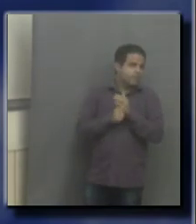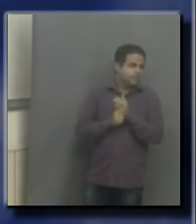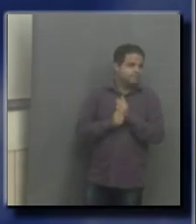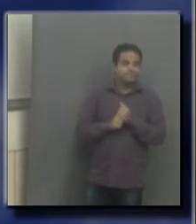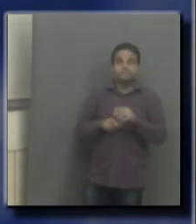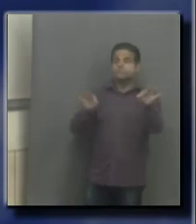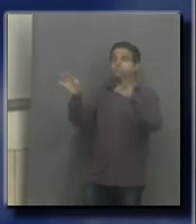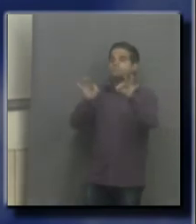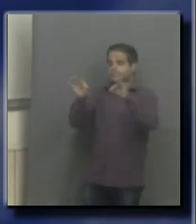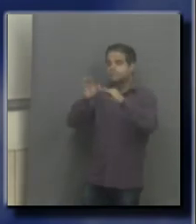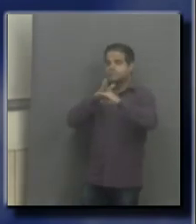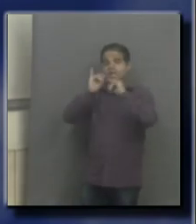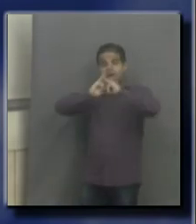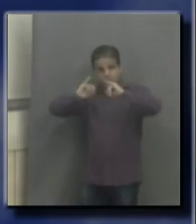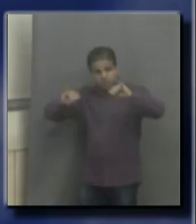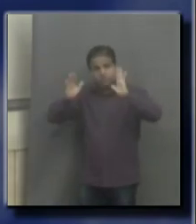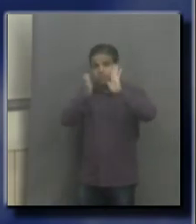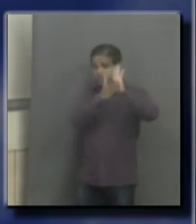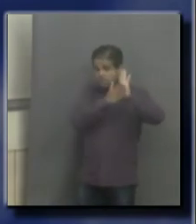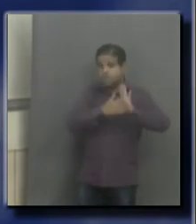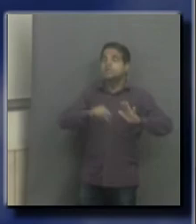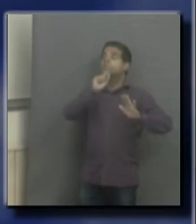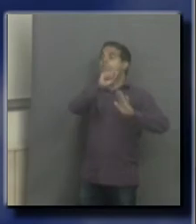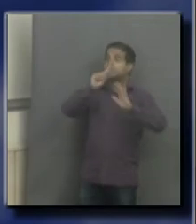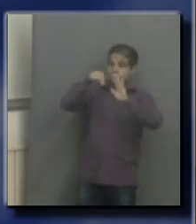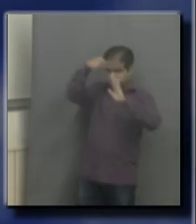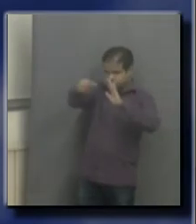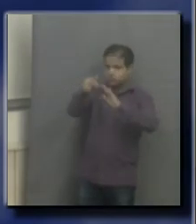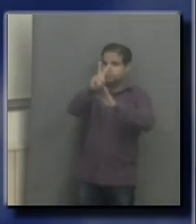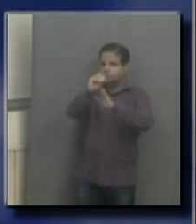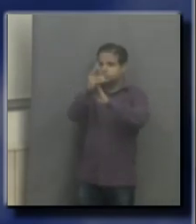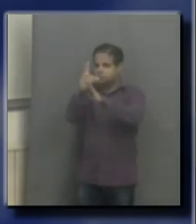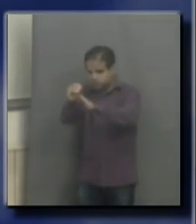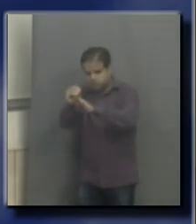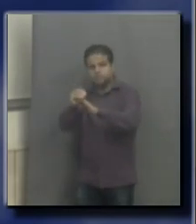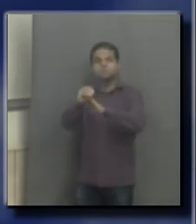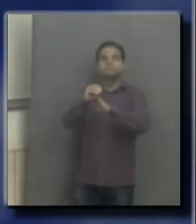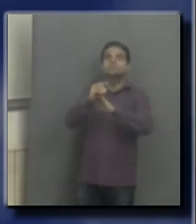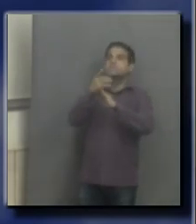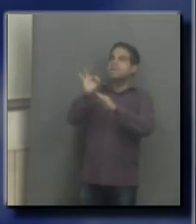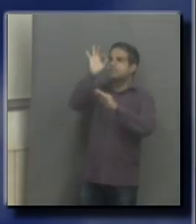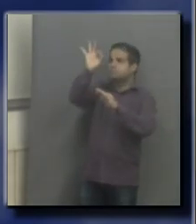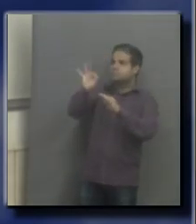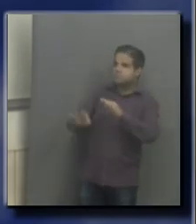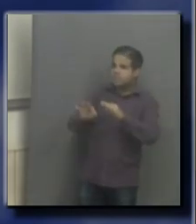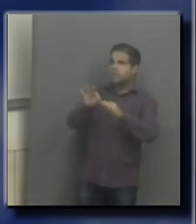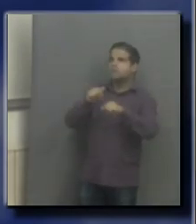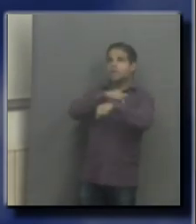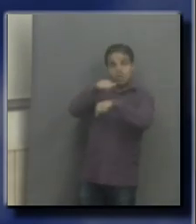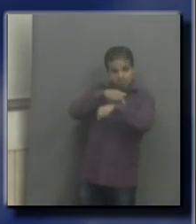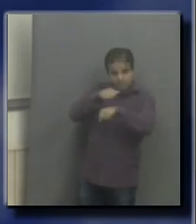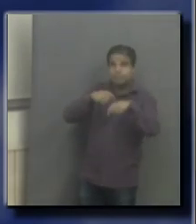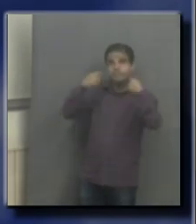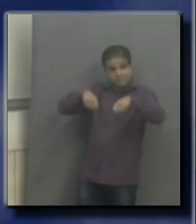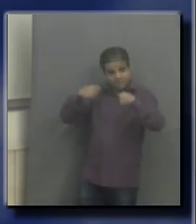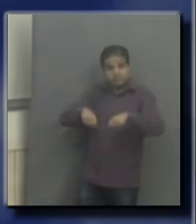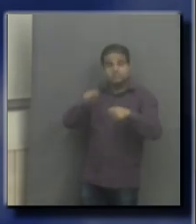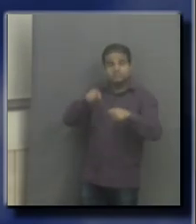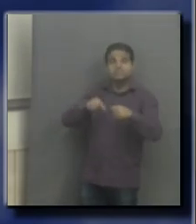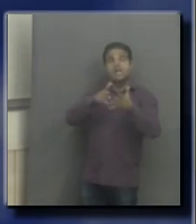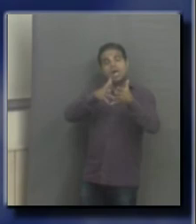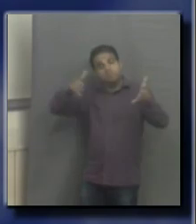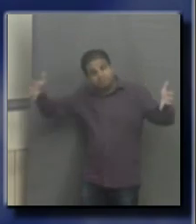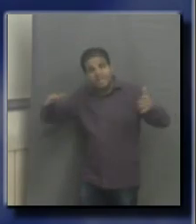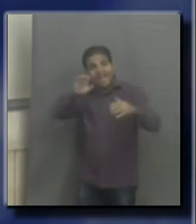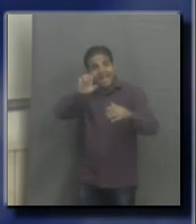O Plano Nacional de Educação estabelece que, a partir de 2020, 10% da carga horária tem que ser, pelo menos, de